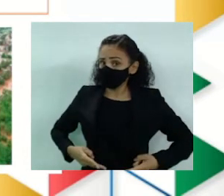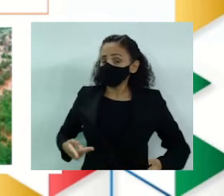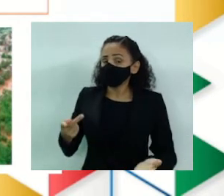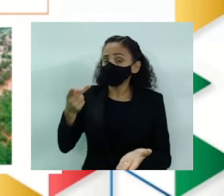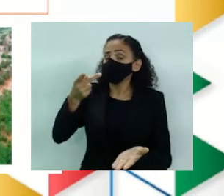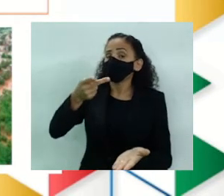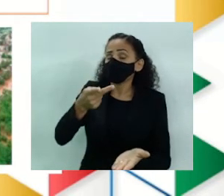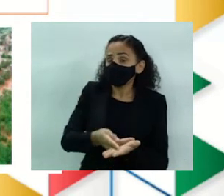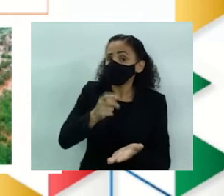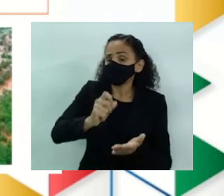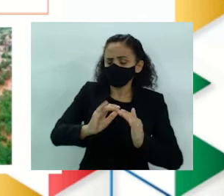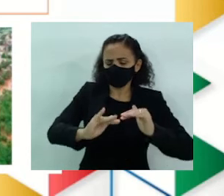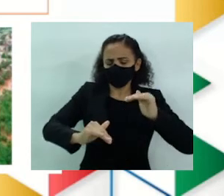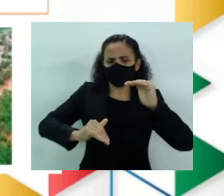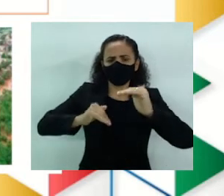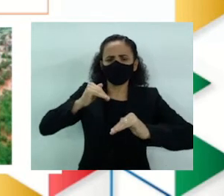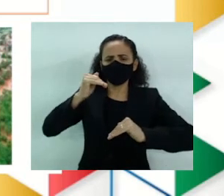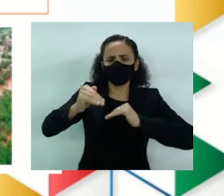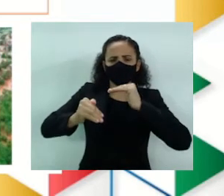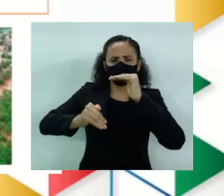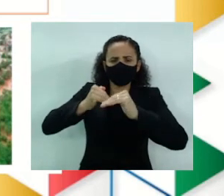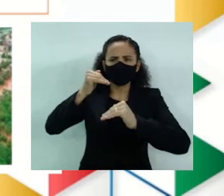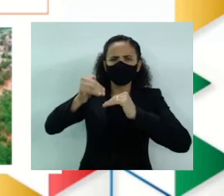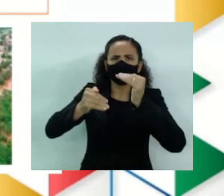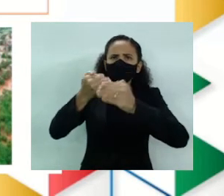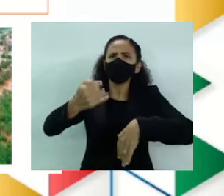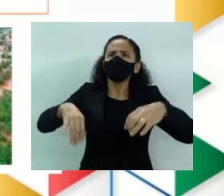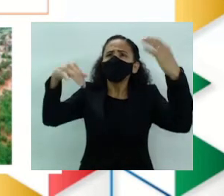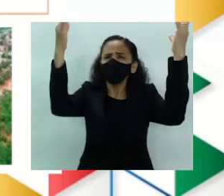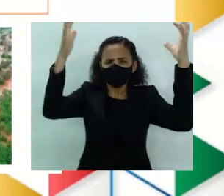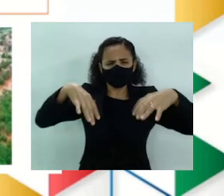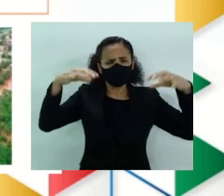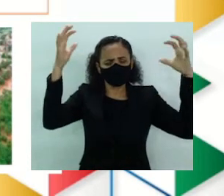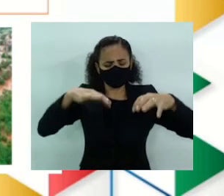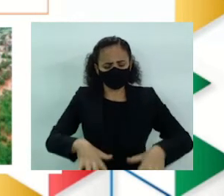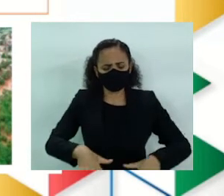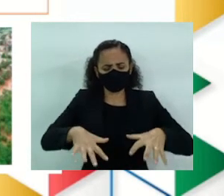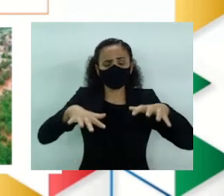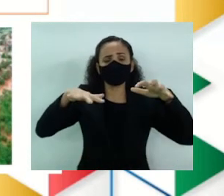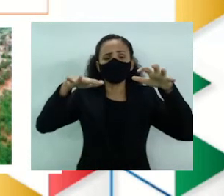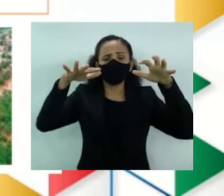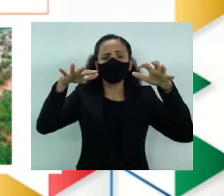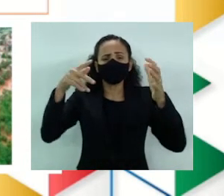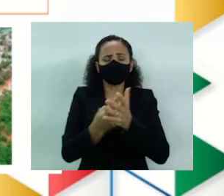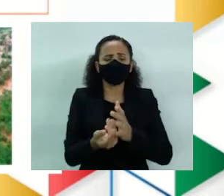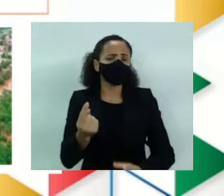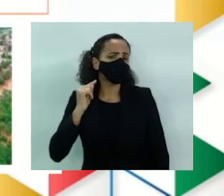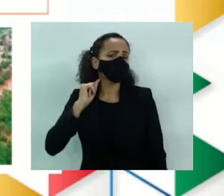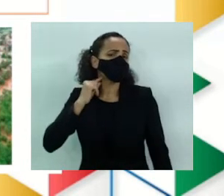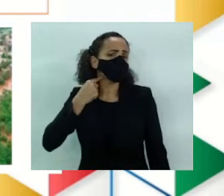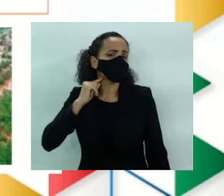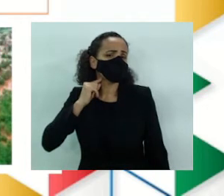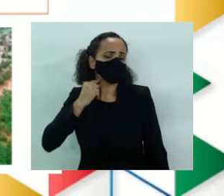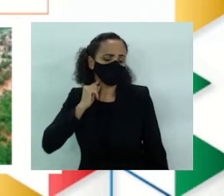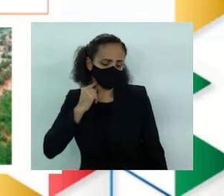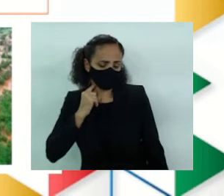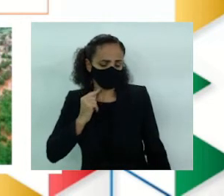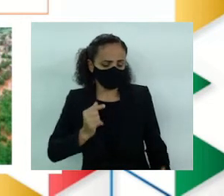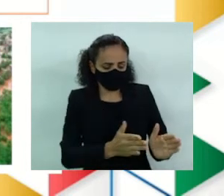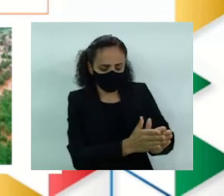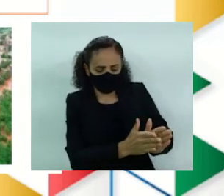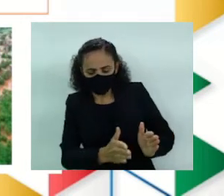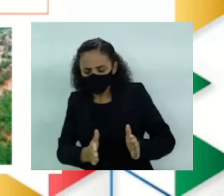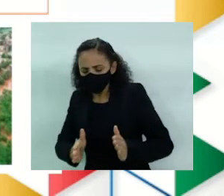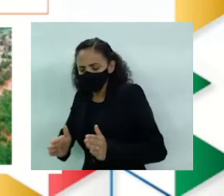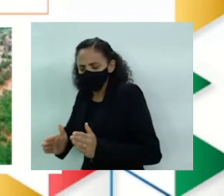de maneira significativa nas últimas décadas. Um exemplo é o excesso de lixo, os quais entopem